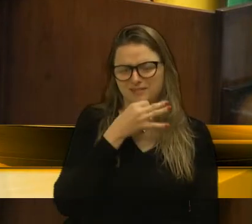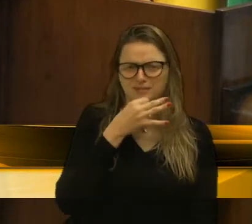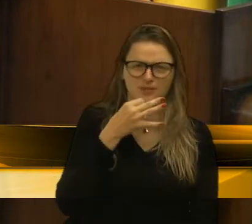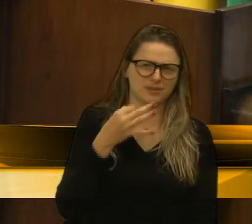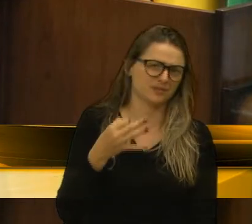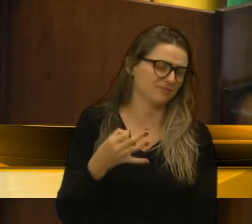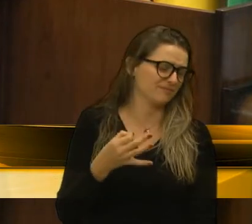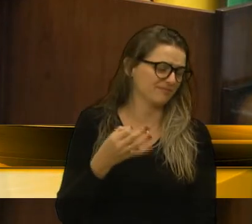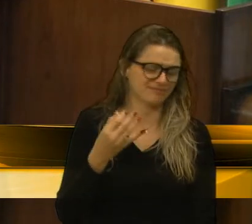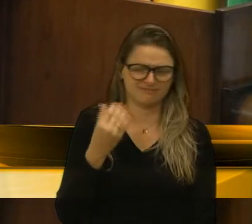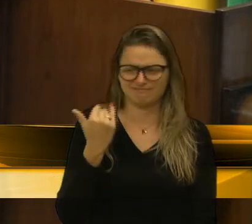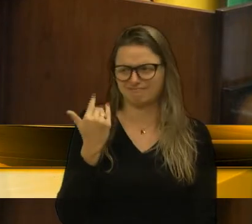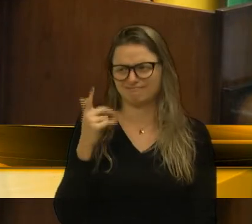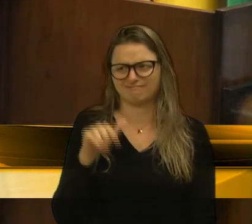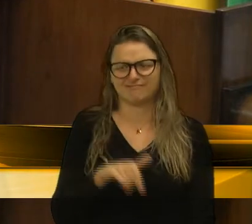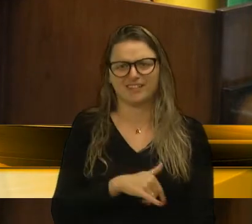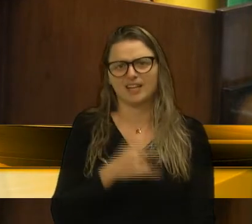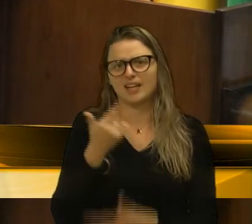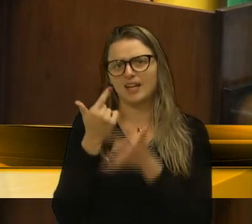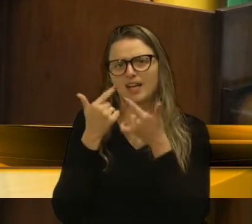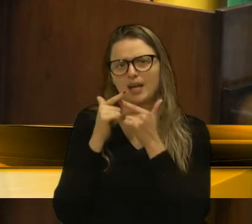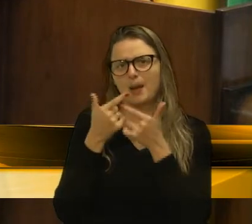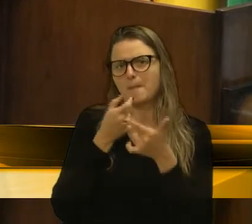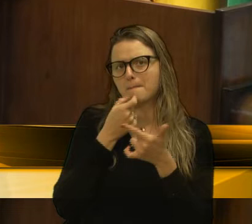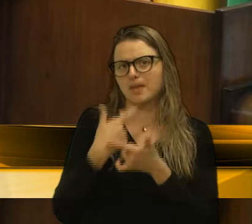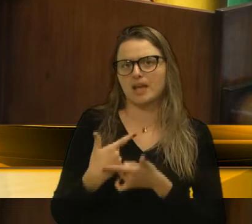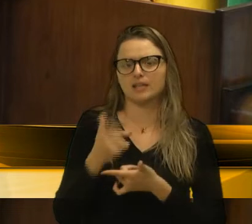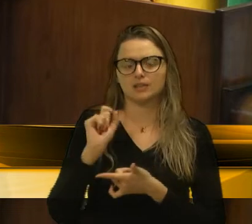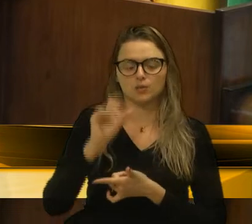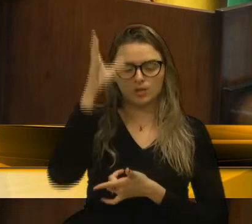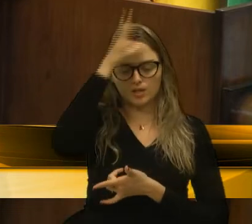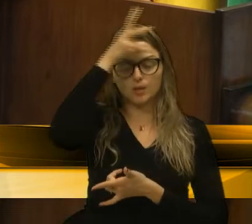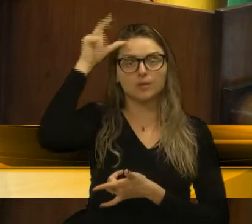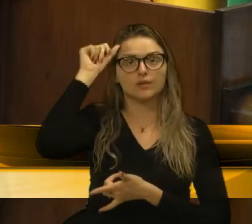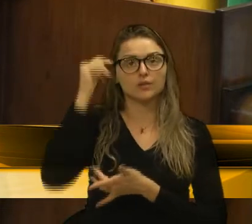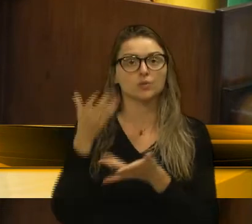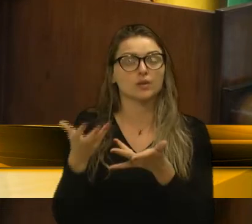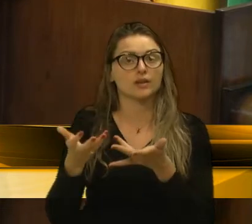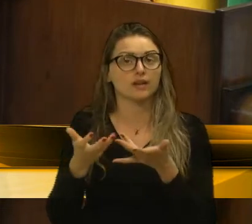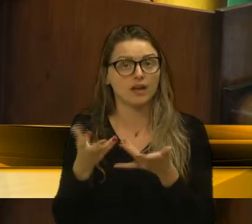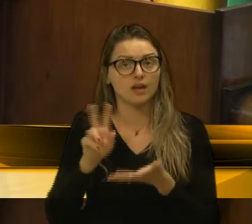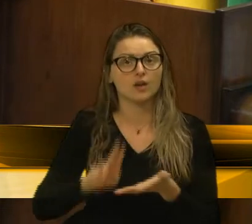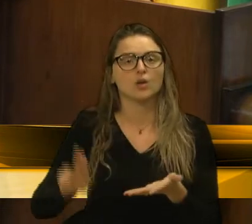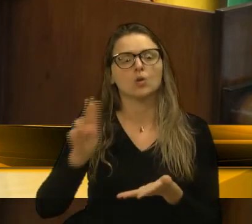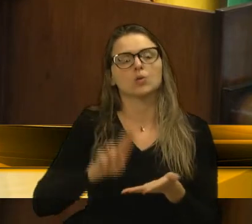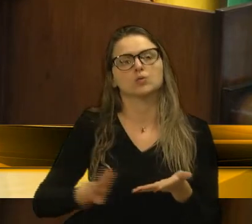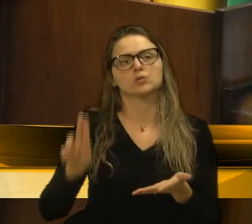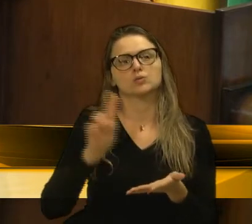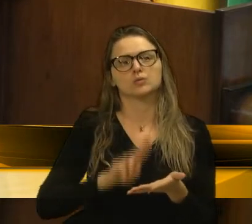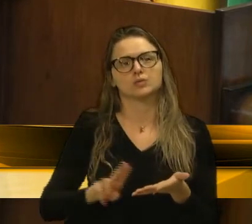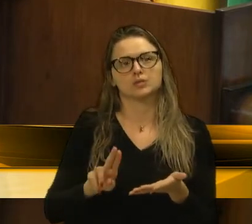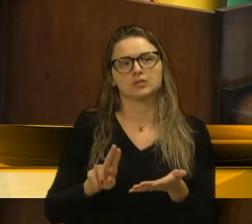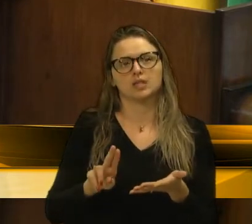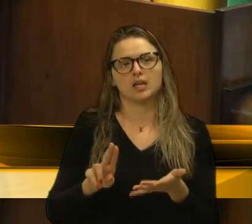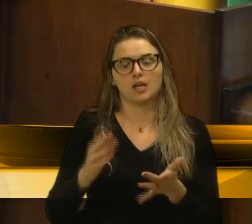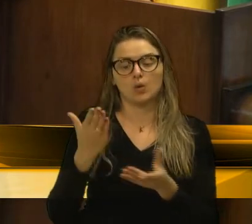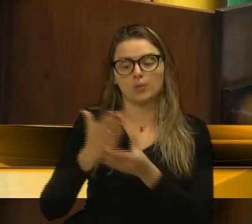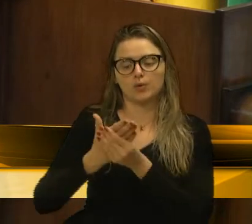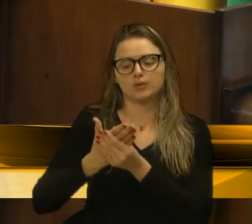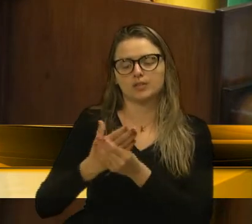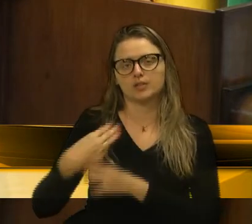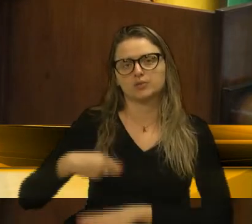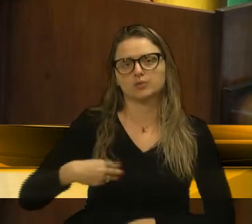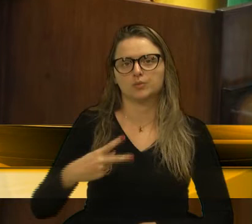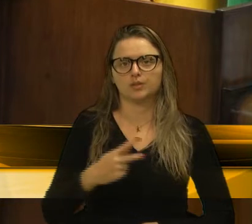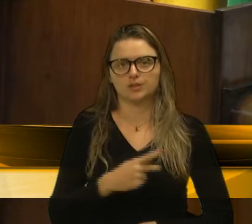né? A persistência, né, da Prefeitura, utilizando a ação movida pelo Ministério